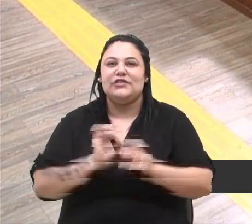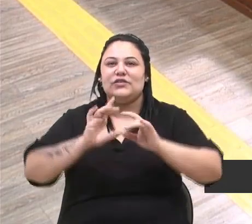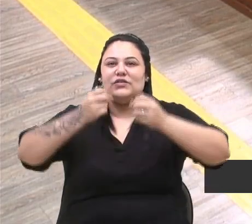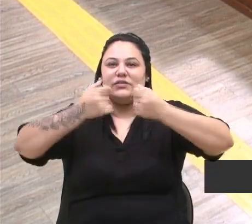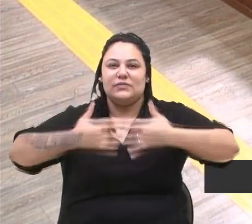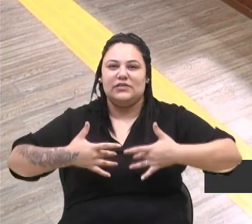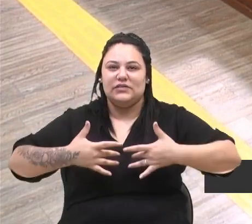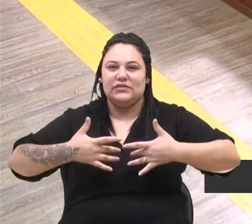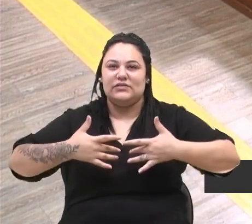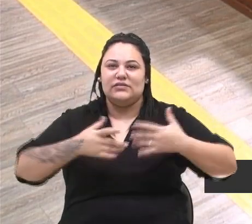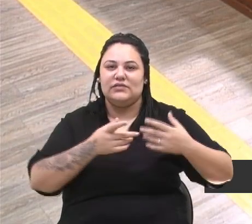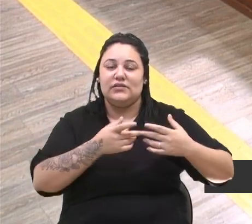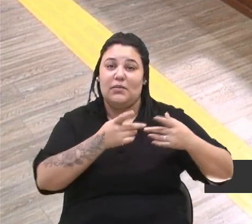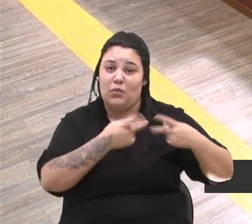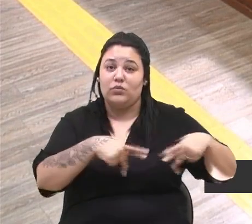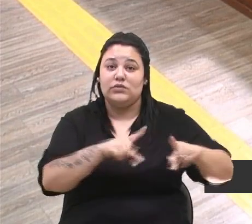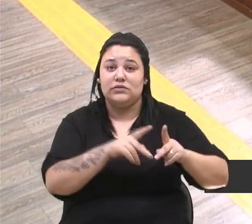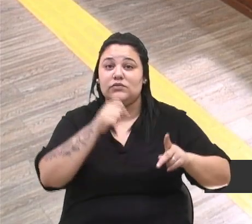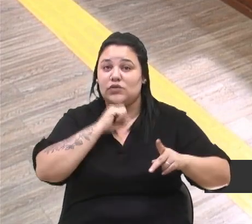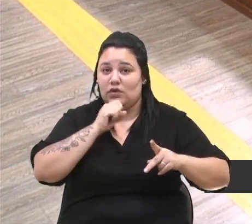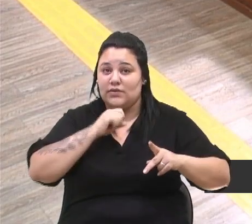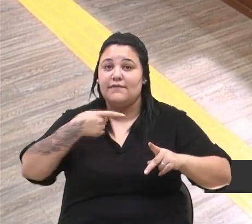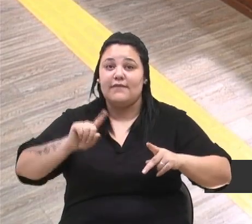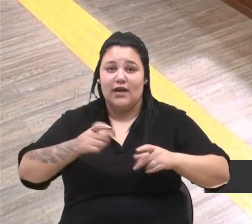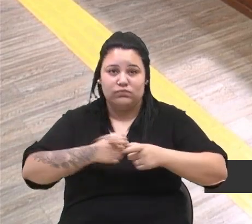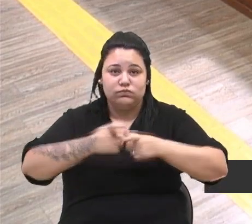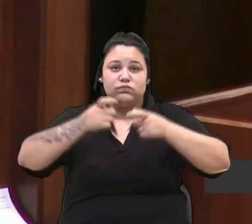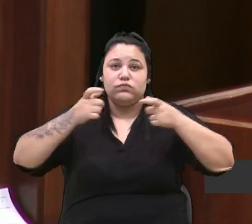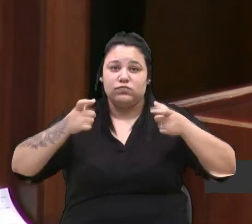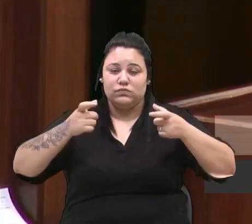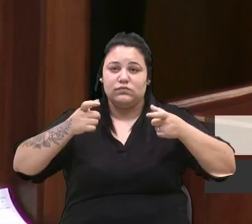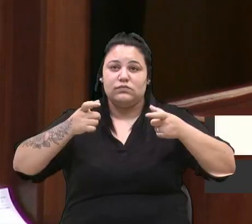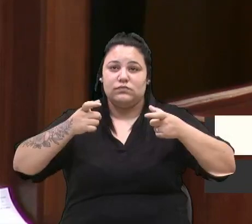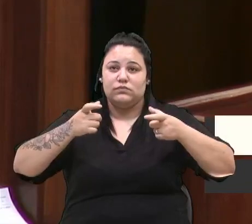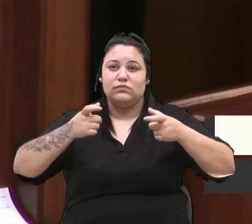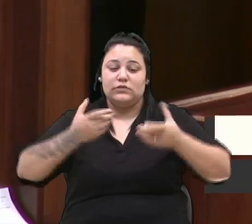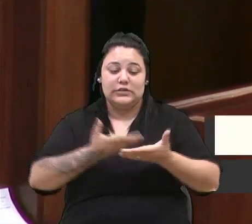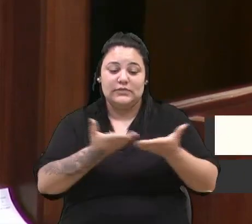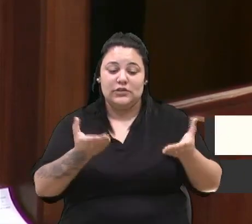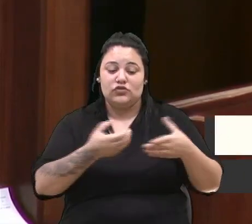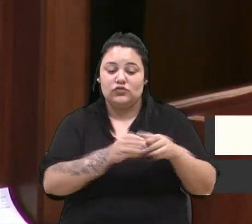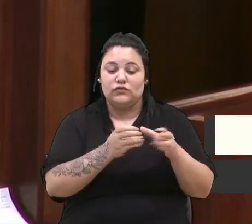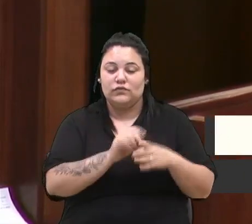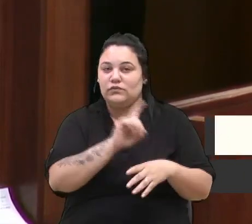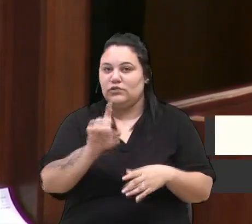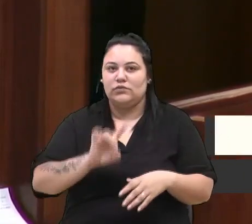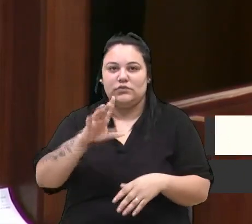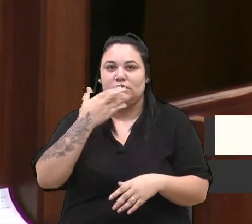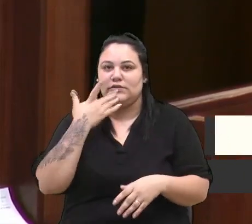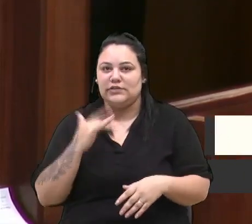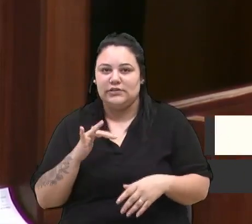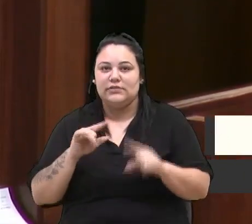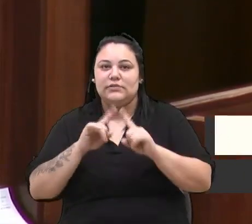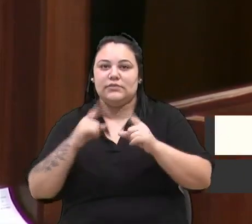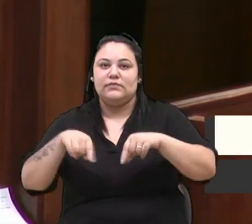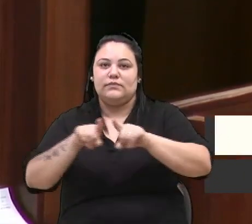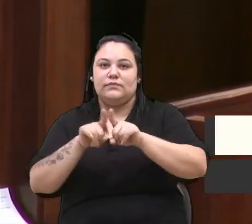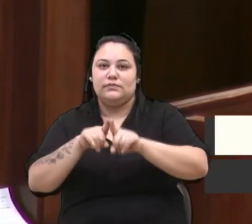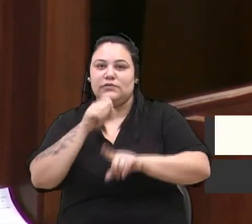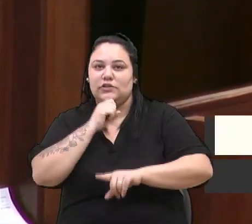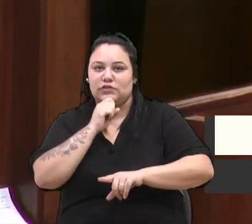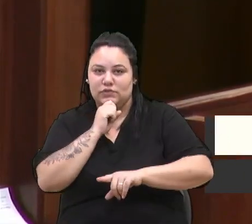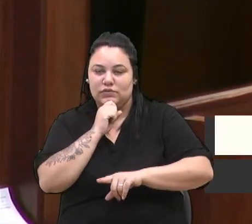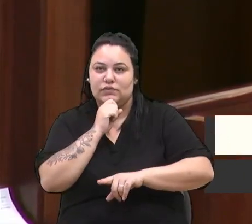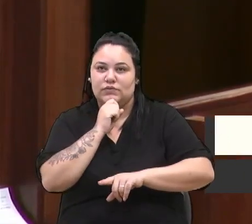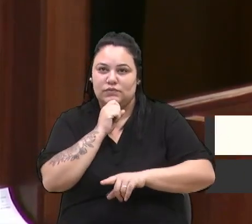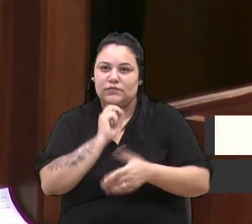tende a aumentar, né? E esses espaços de convívio, não só de crianças, mas de idosos, ele tende a ser cada vez